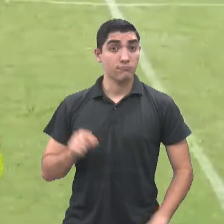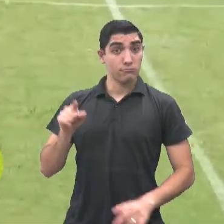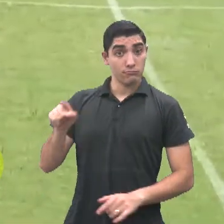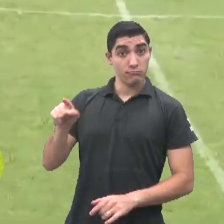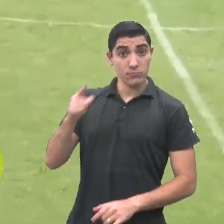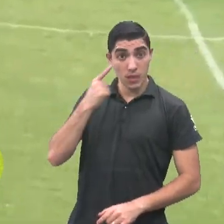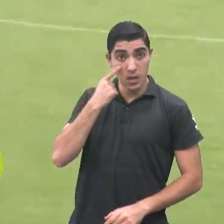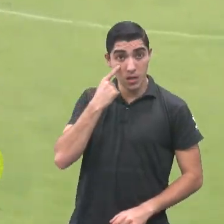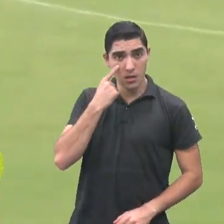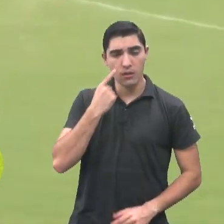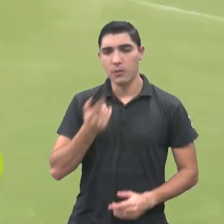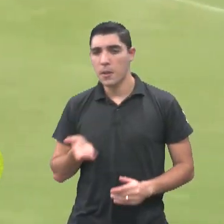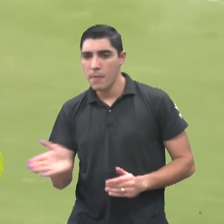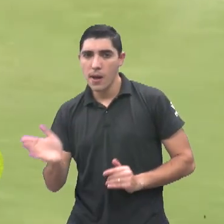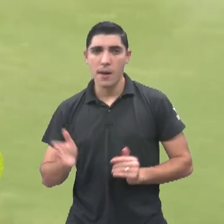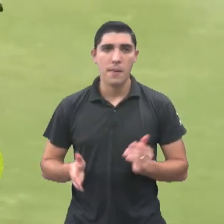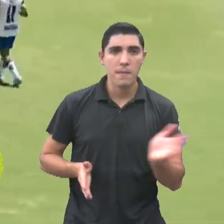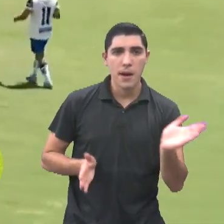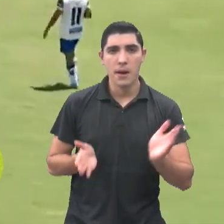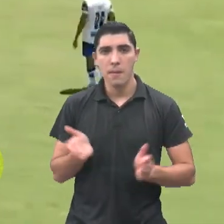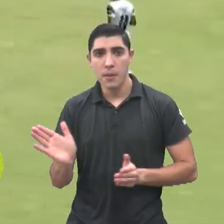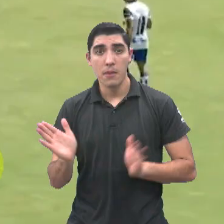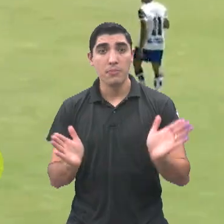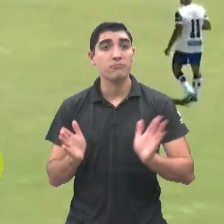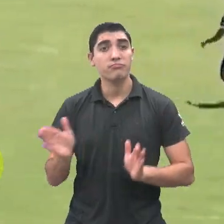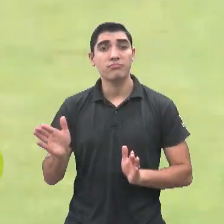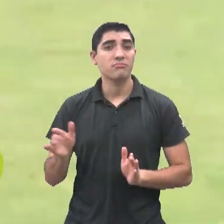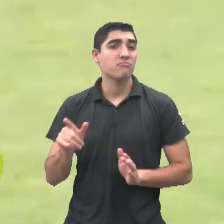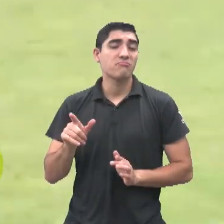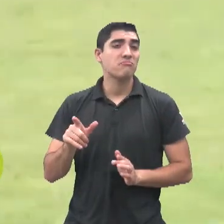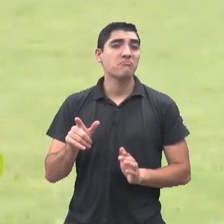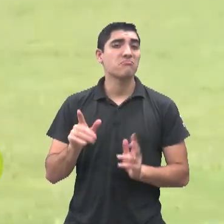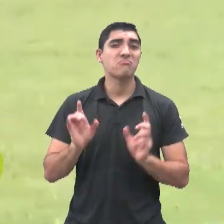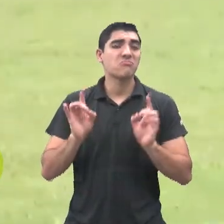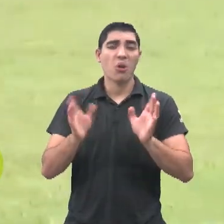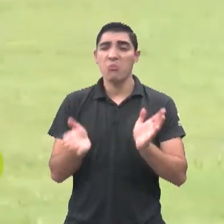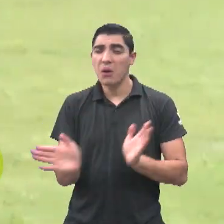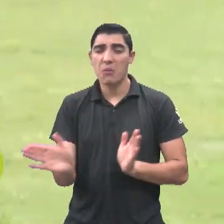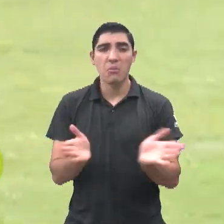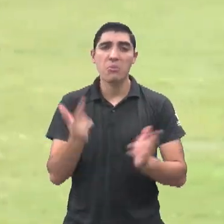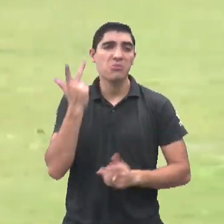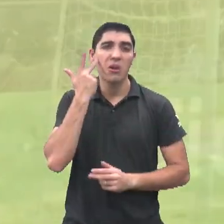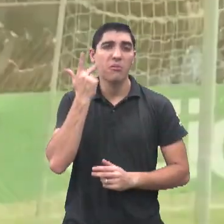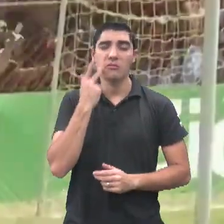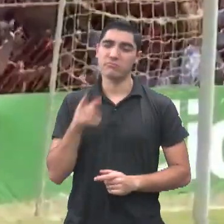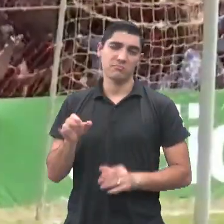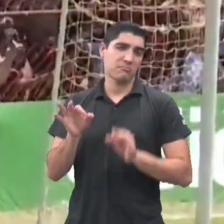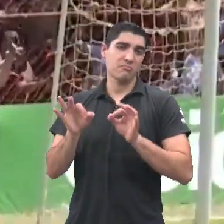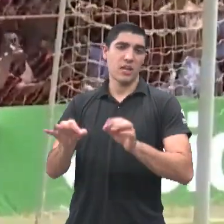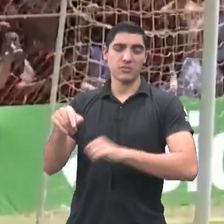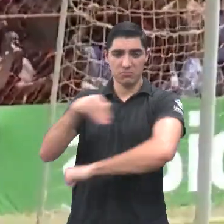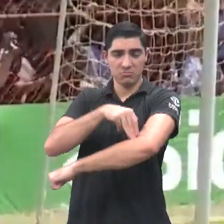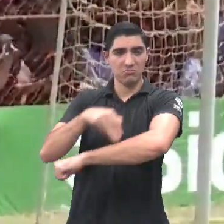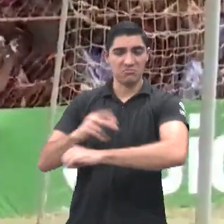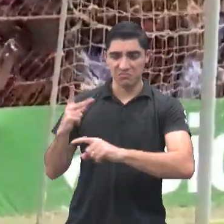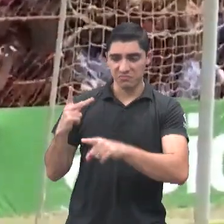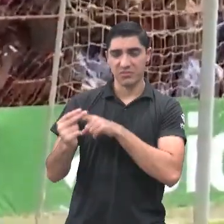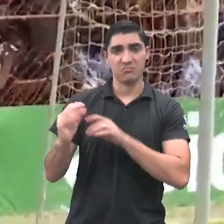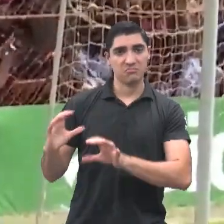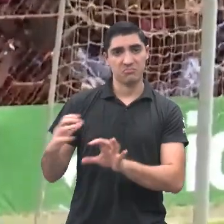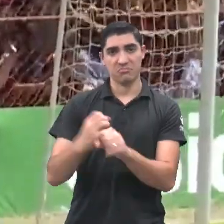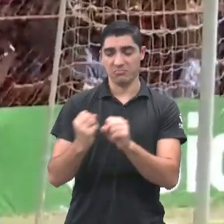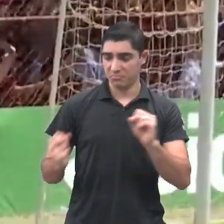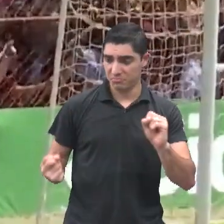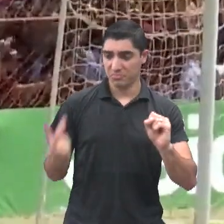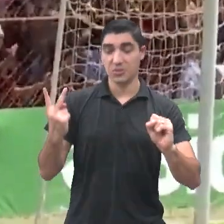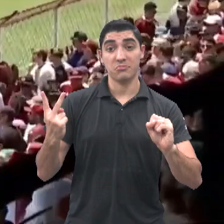bola para lá, bola para cá e não teve mais nada de interessante. E a partida terminou mesmo com a vitória do Juventus. Para a festa do